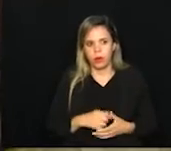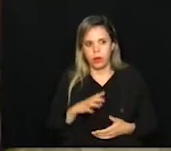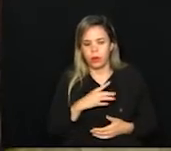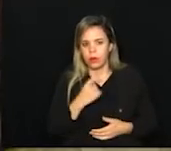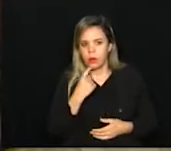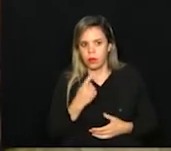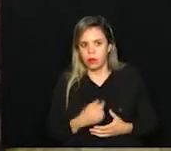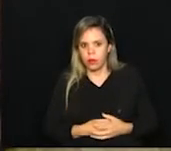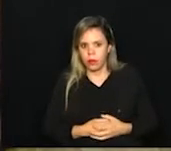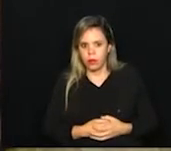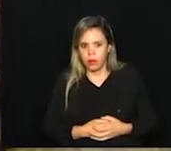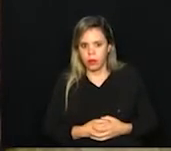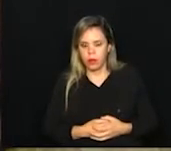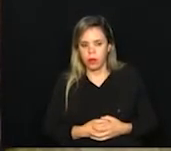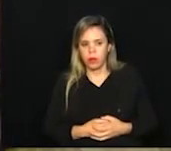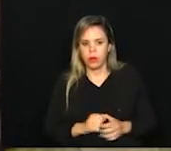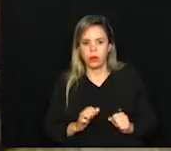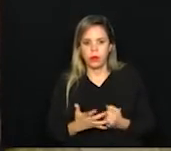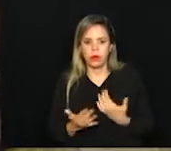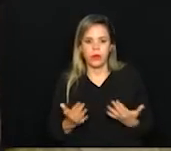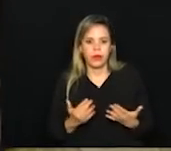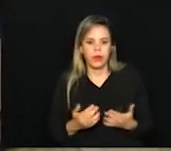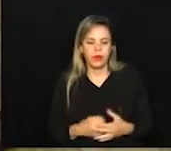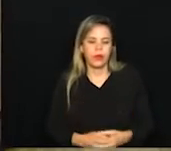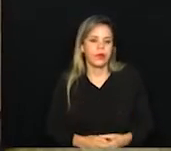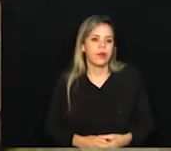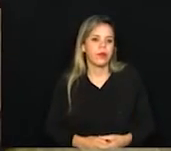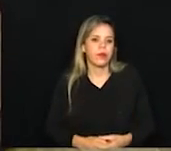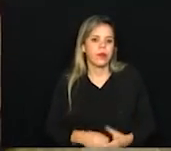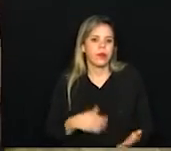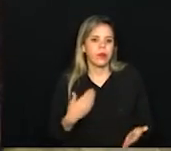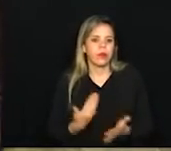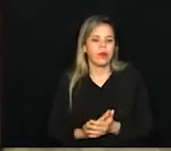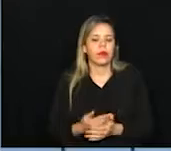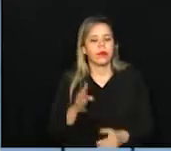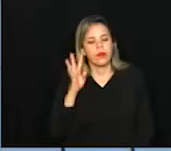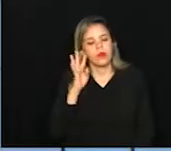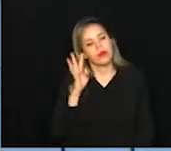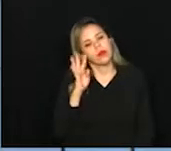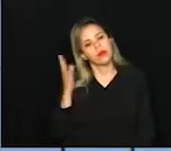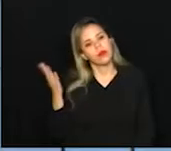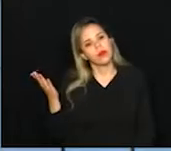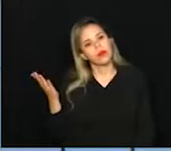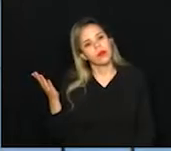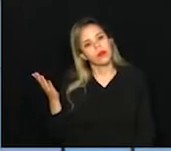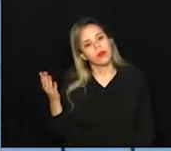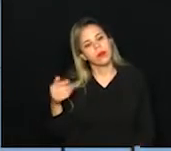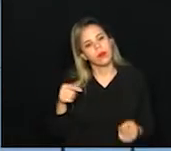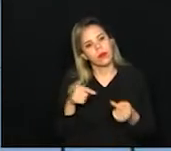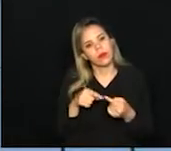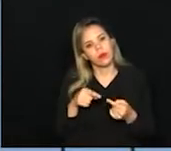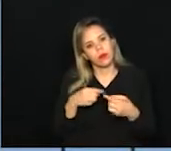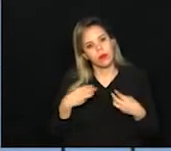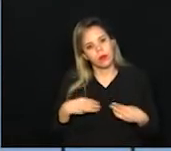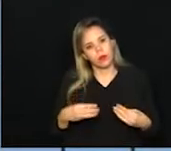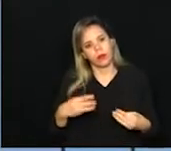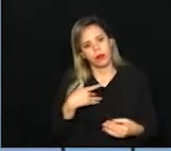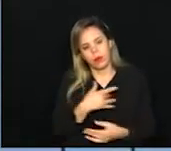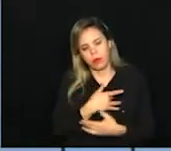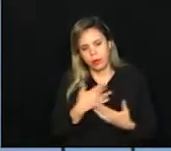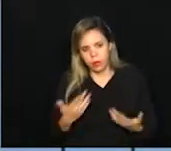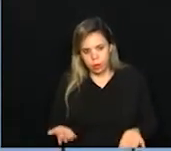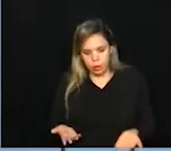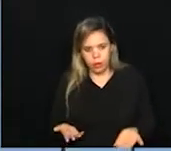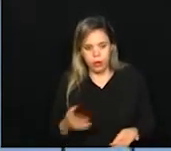cidade de Campinas em relação à Covid-19. Até esta quarta-feira, de acordo com o Ministério da